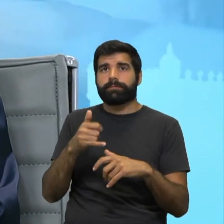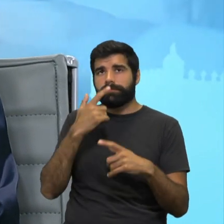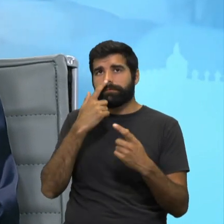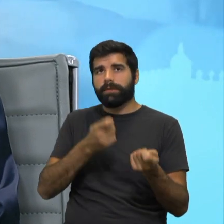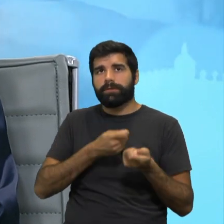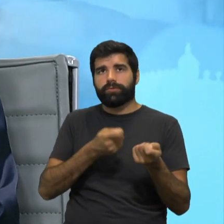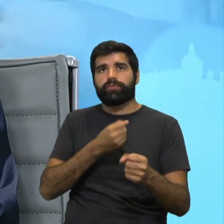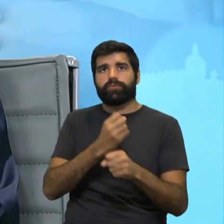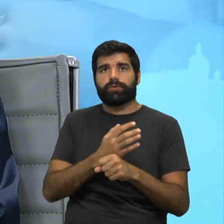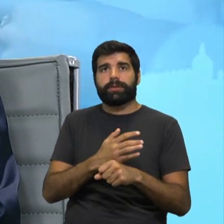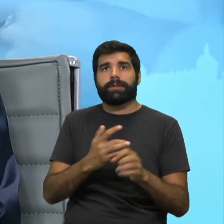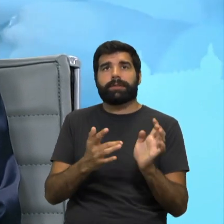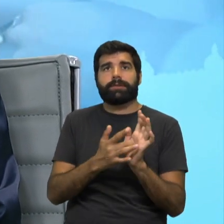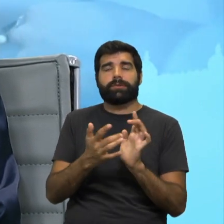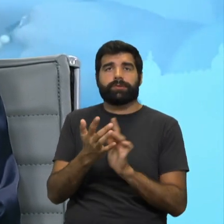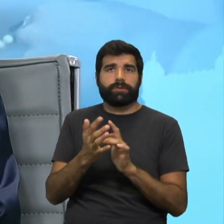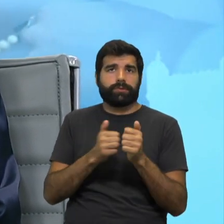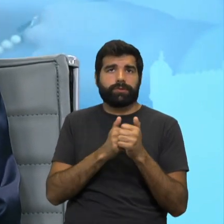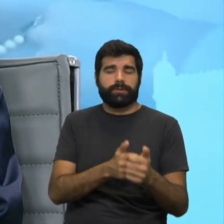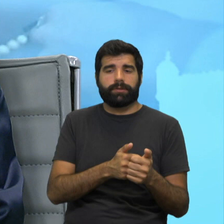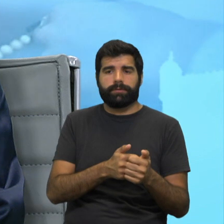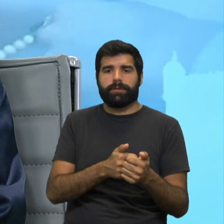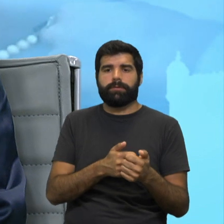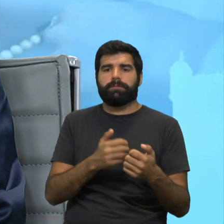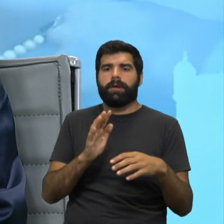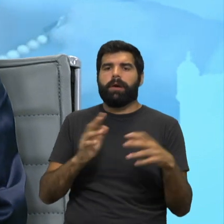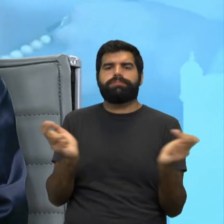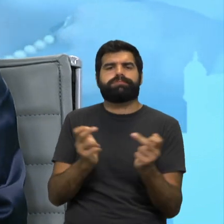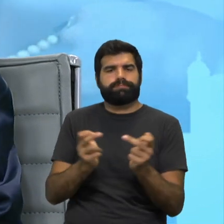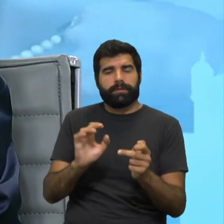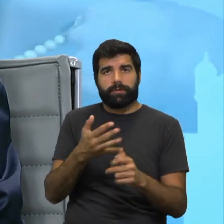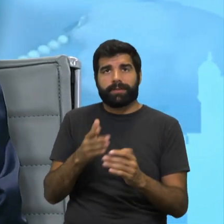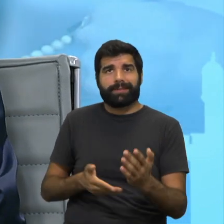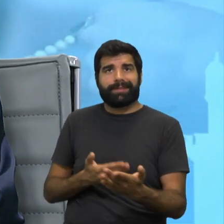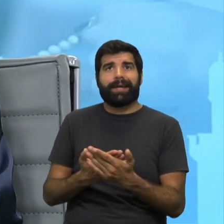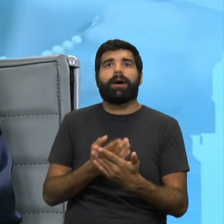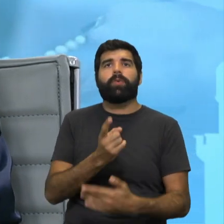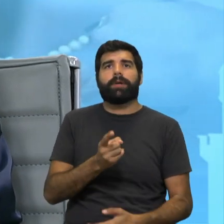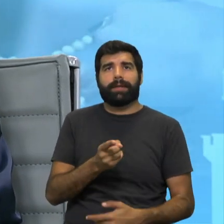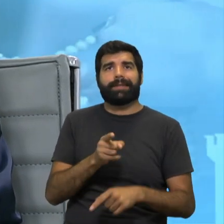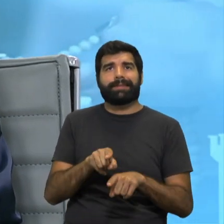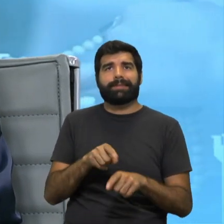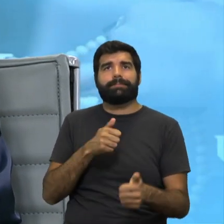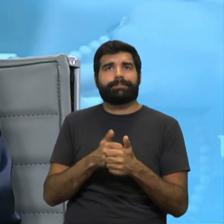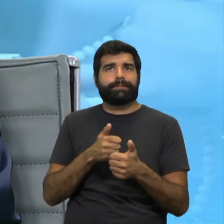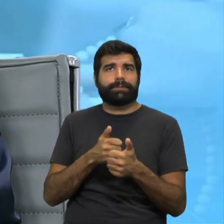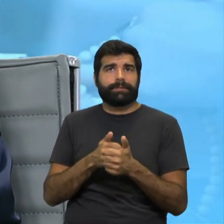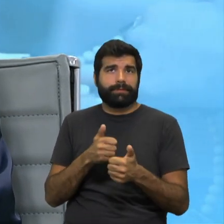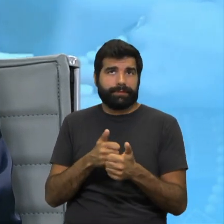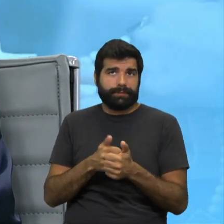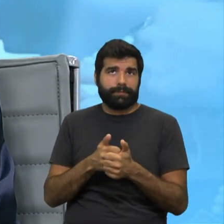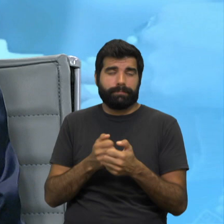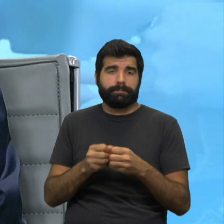são cristãos na região da Nigéria, na Nigéria, e, portanto, tudo isto acaba por provocar este aumento da